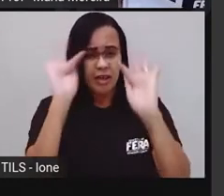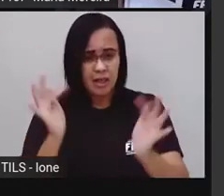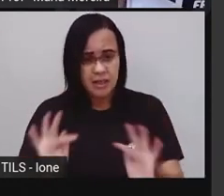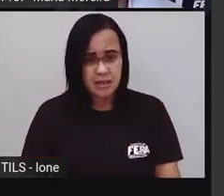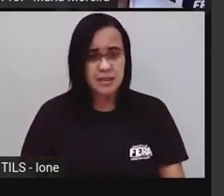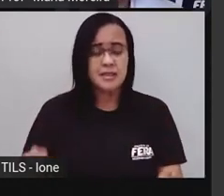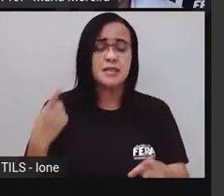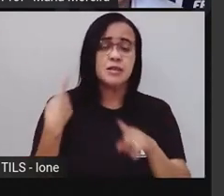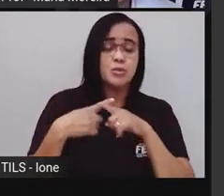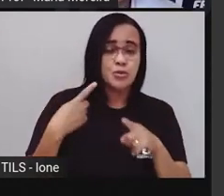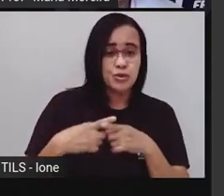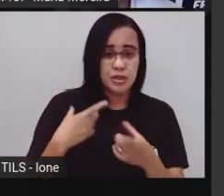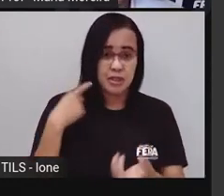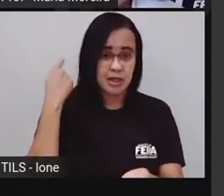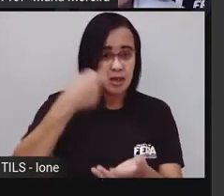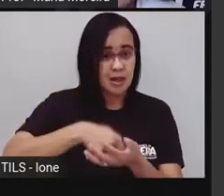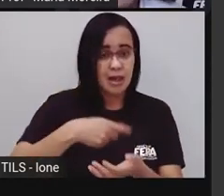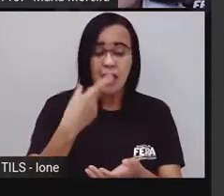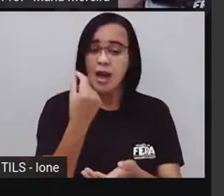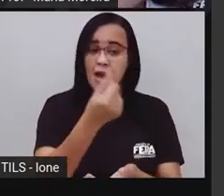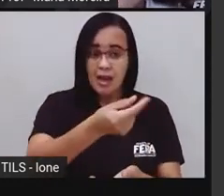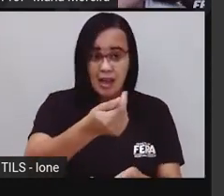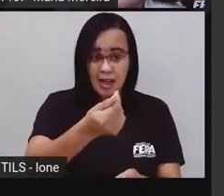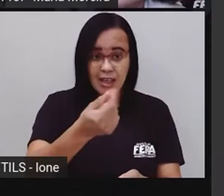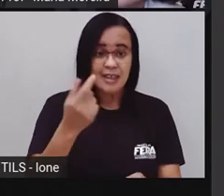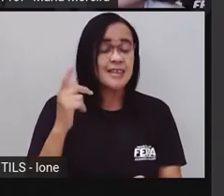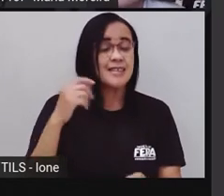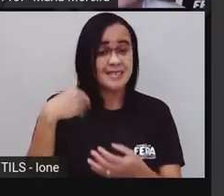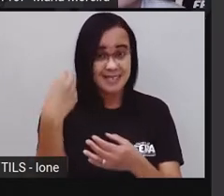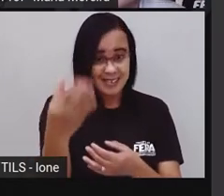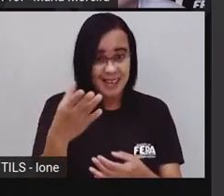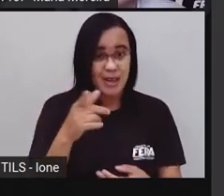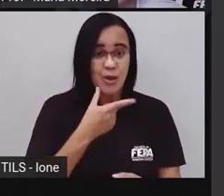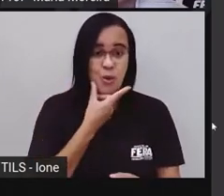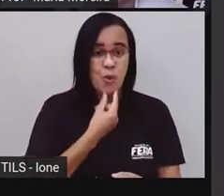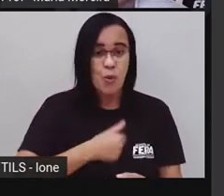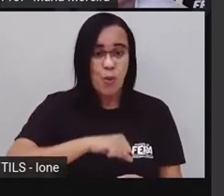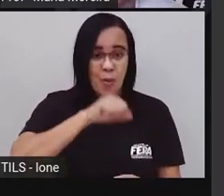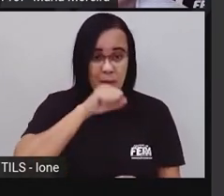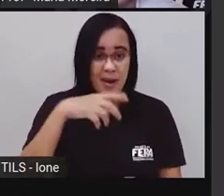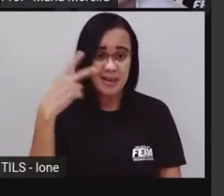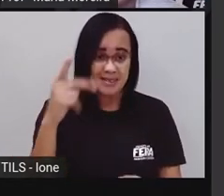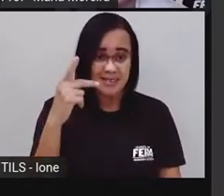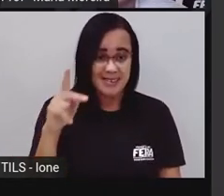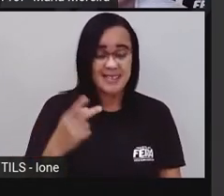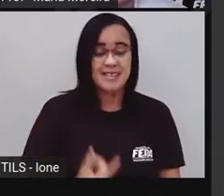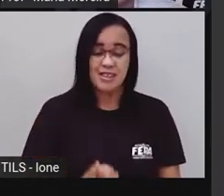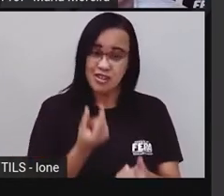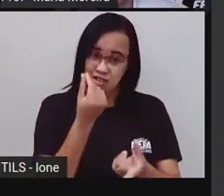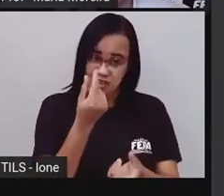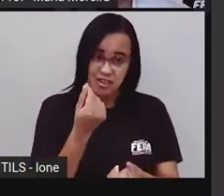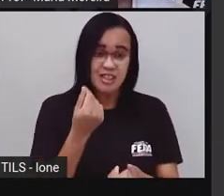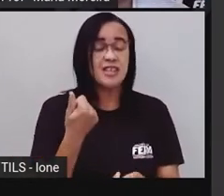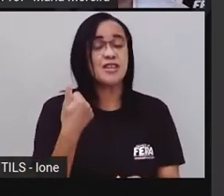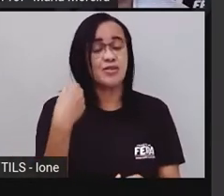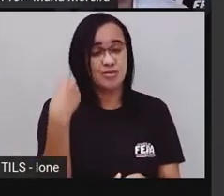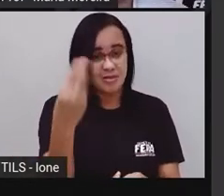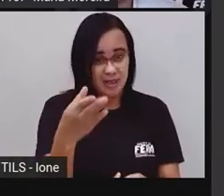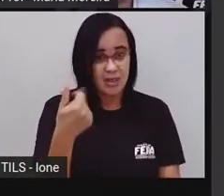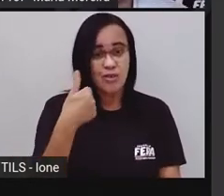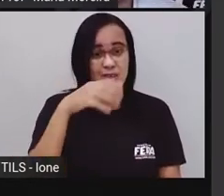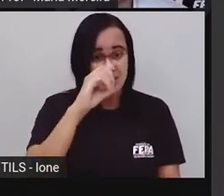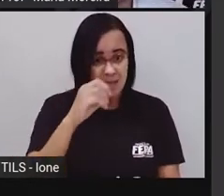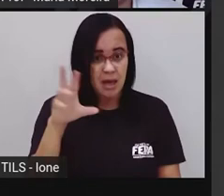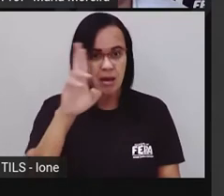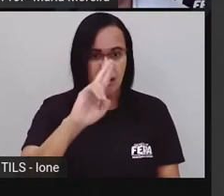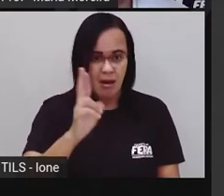sem reagir seu pai vamos lá vamos uma pano aqui embaixo né as informações pessoas saber então ele